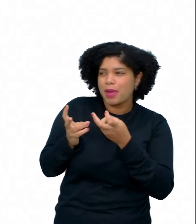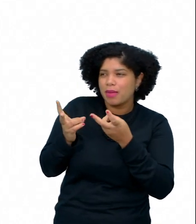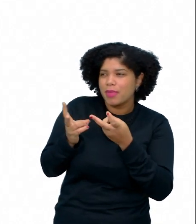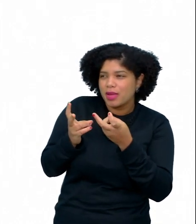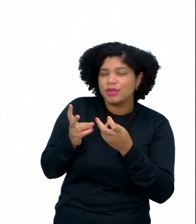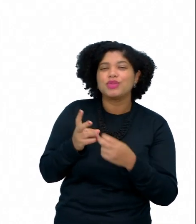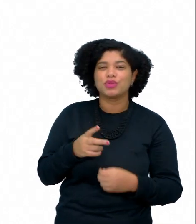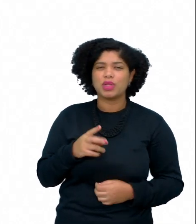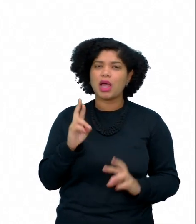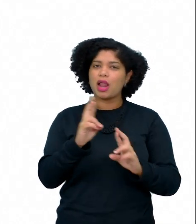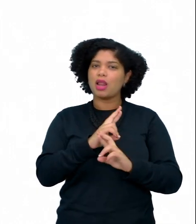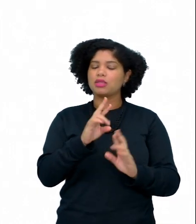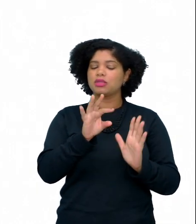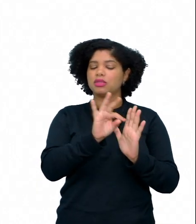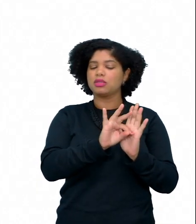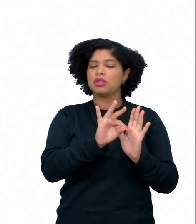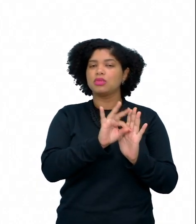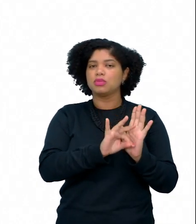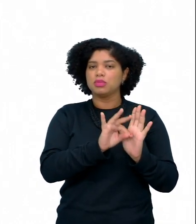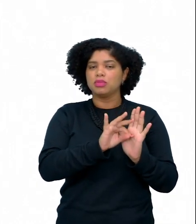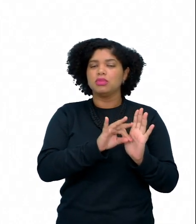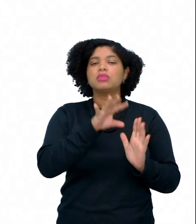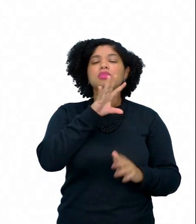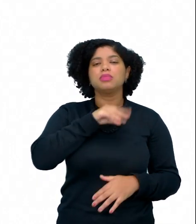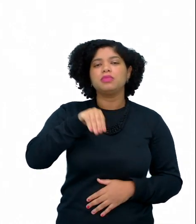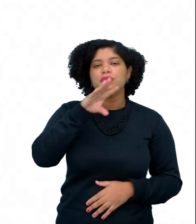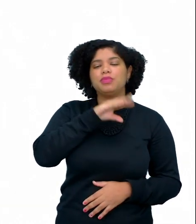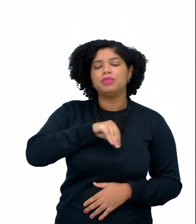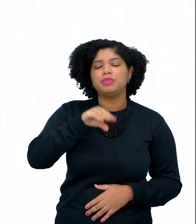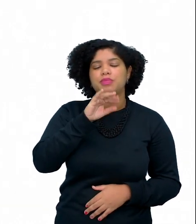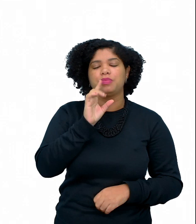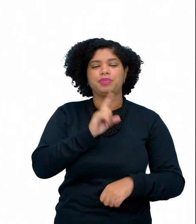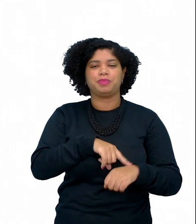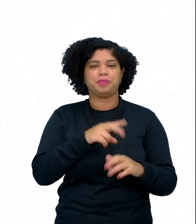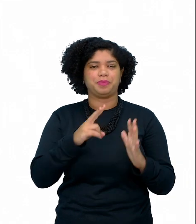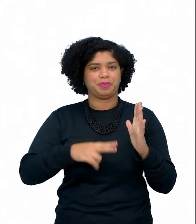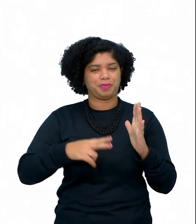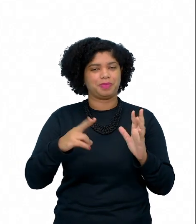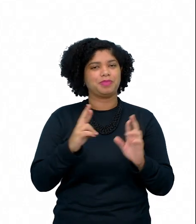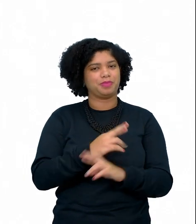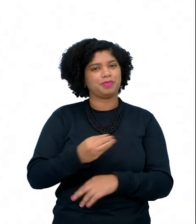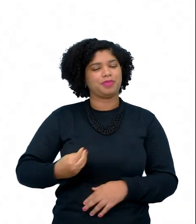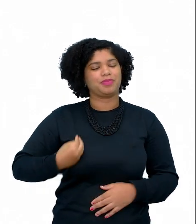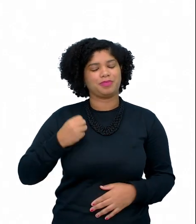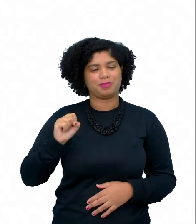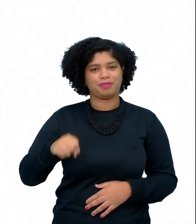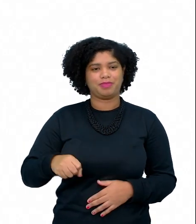entre o texto escrito oral e a oralidade no momento da leitura.